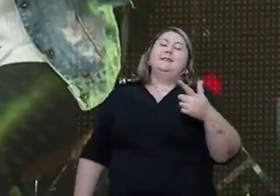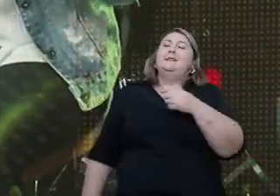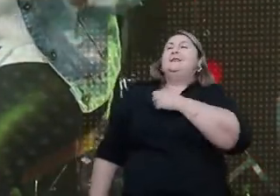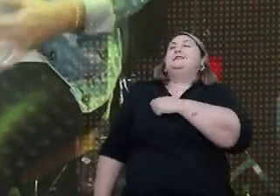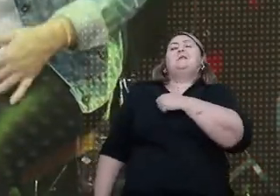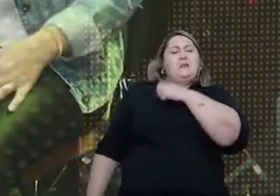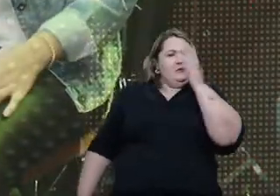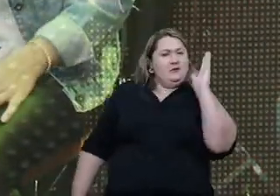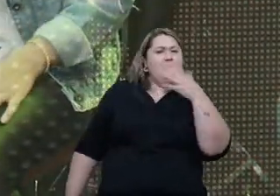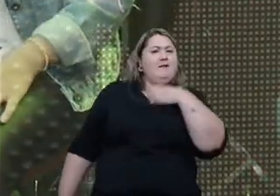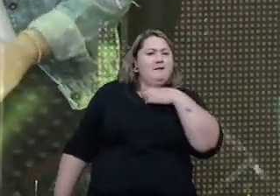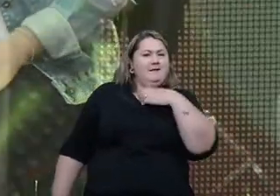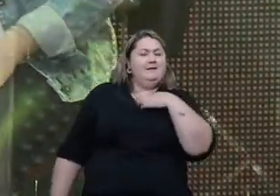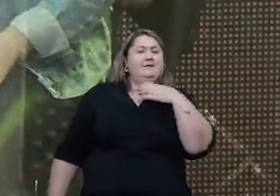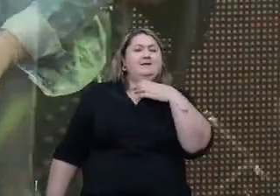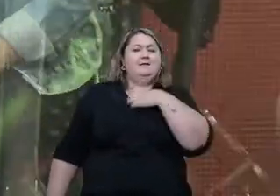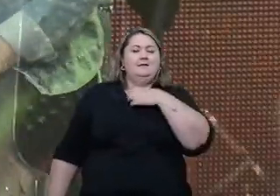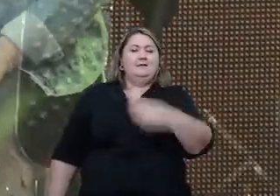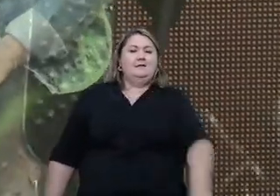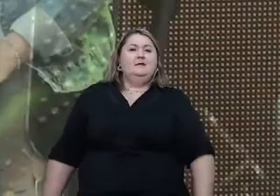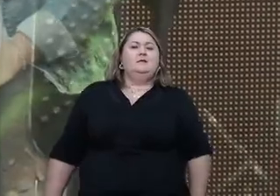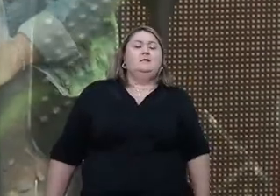sinto saudade.